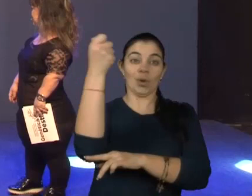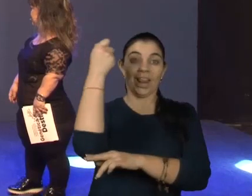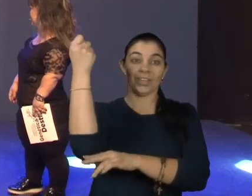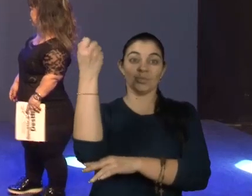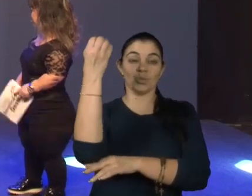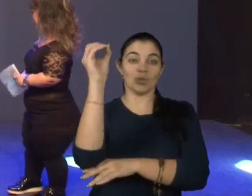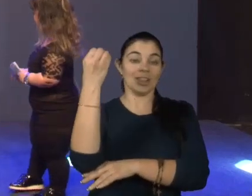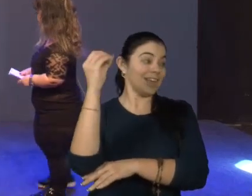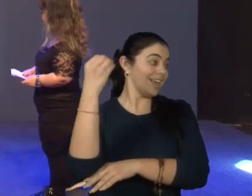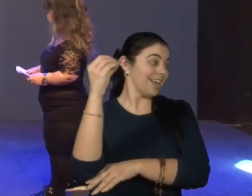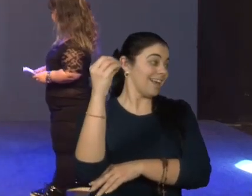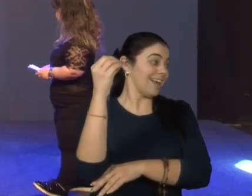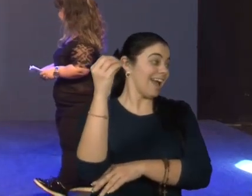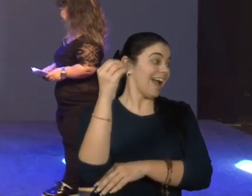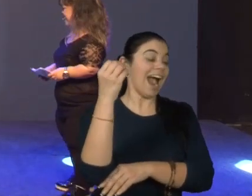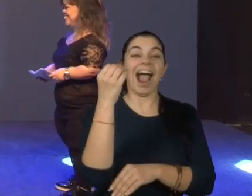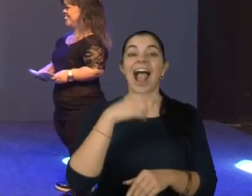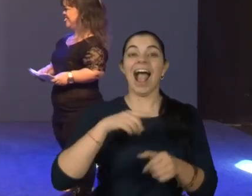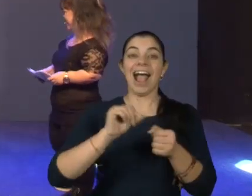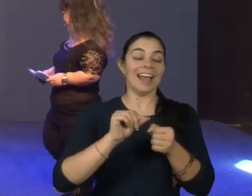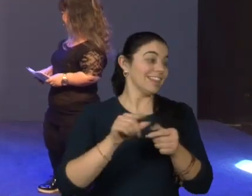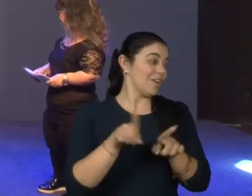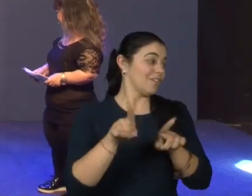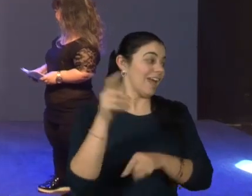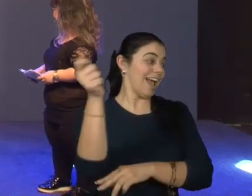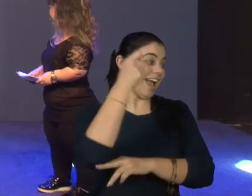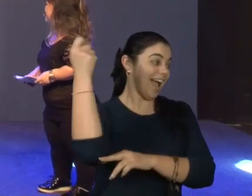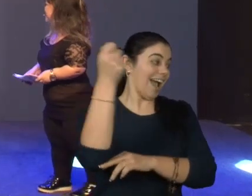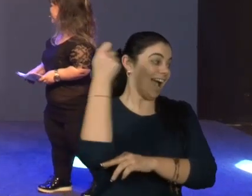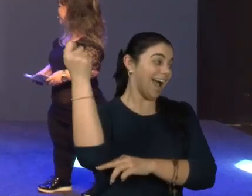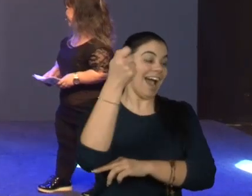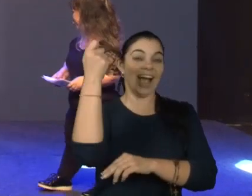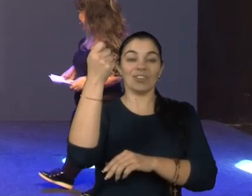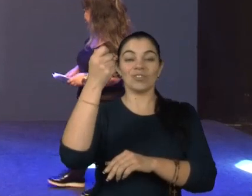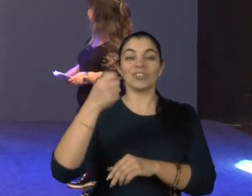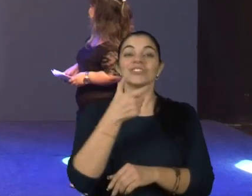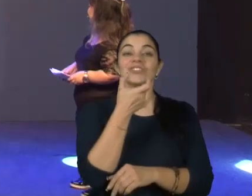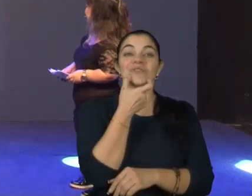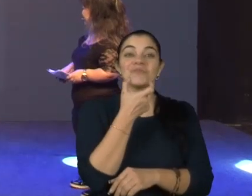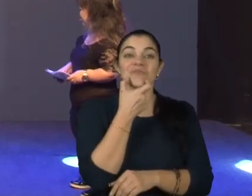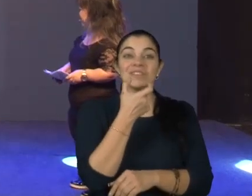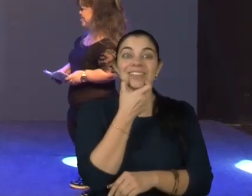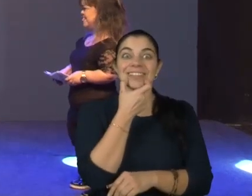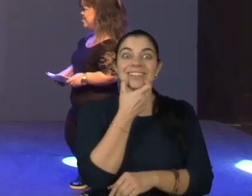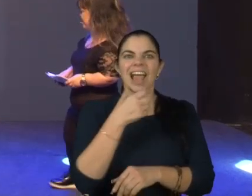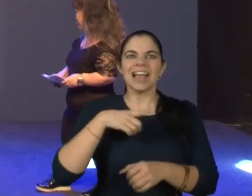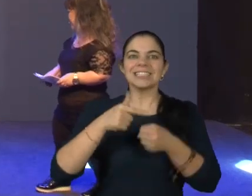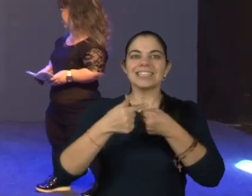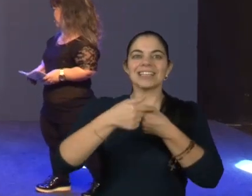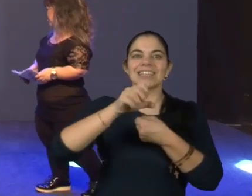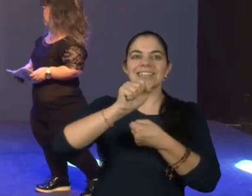Porto Alegre. Ah, e o Vinícius, chegou. Nosso outro gaúcho, diretamente de Santo Cristo, não é